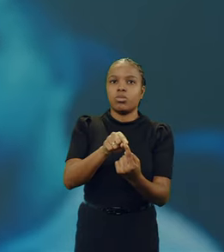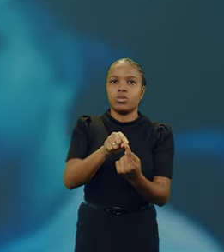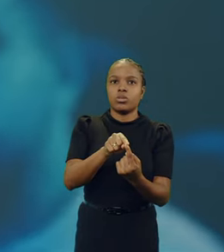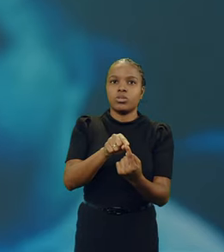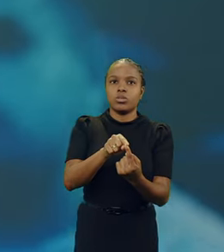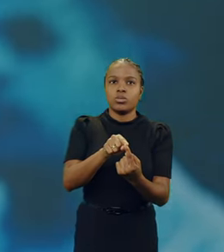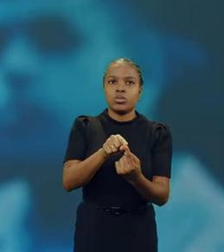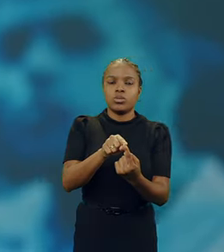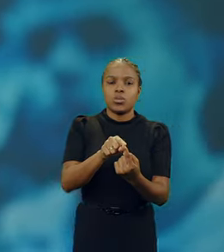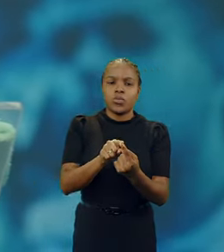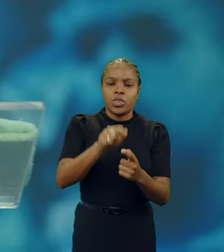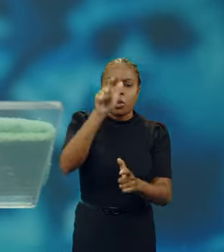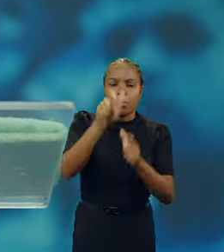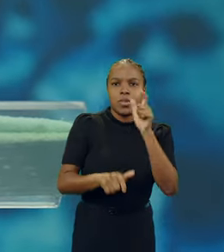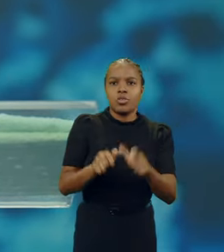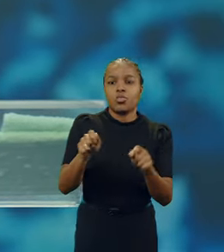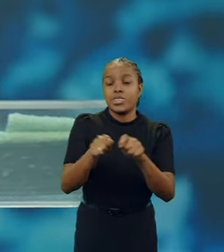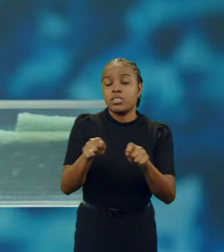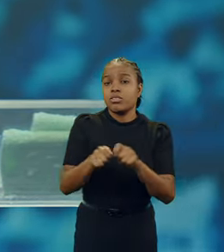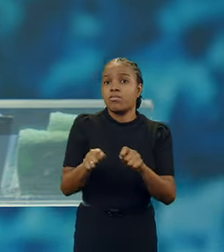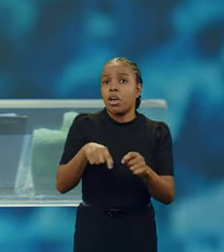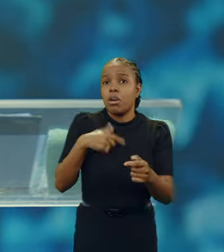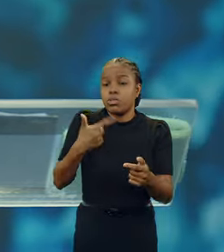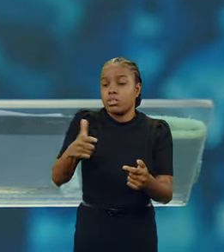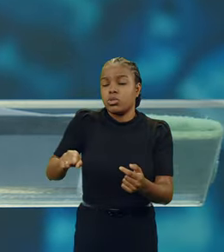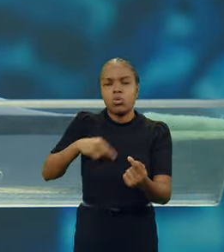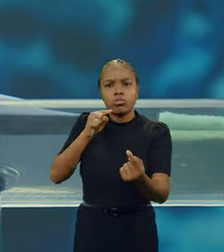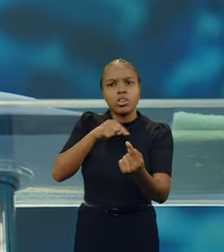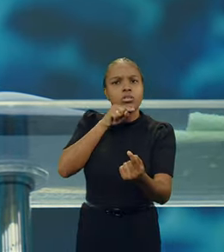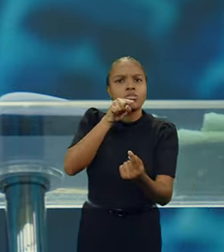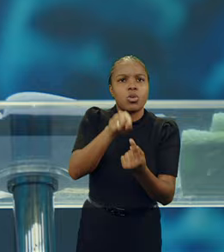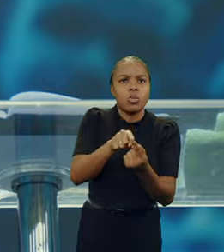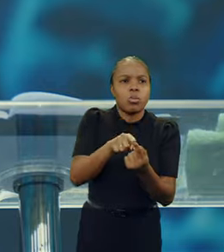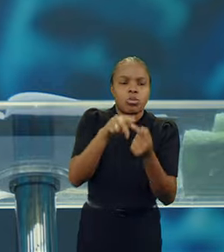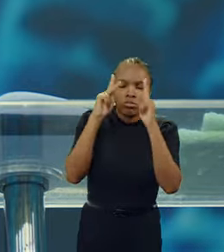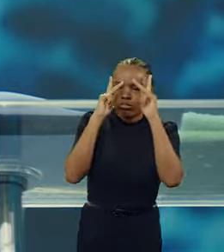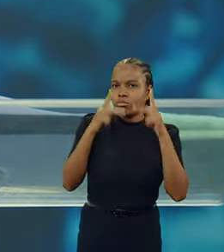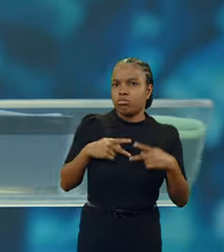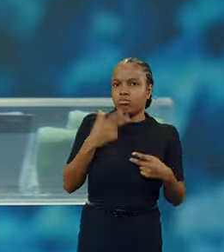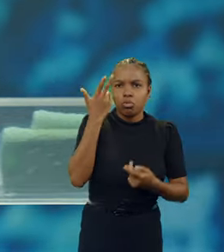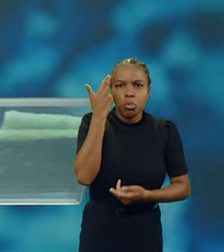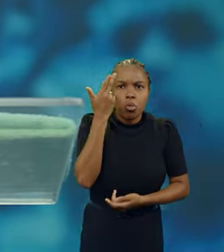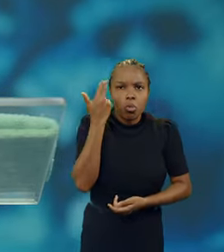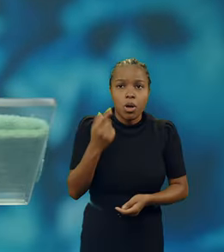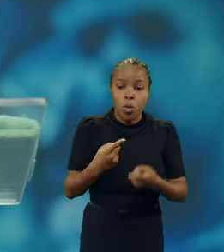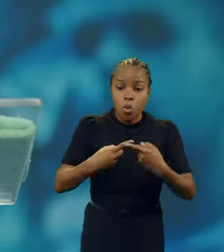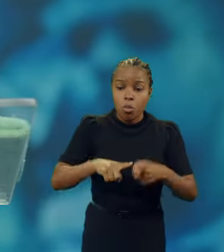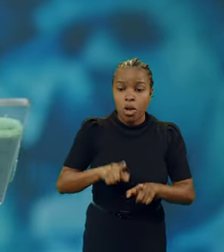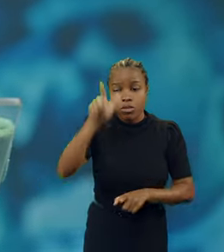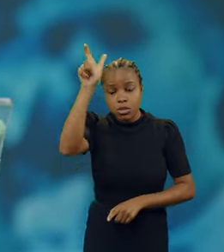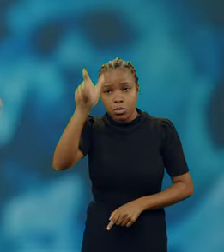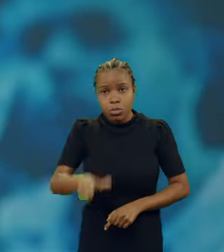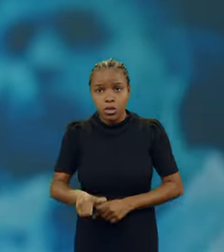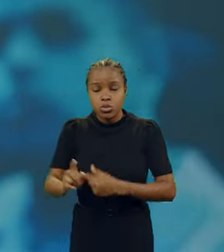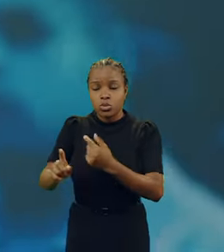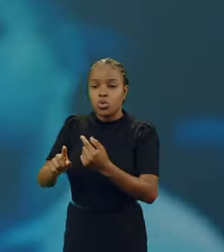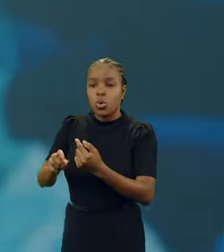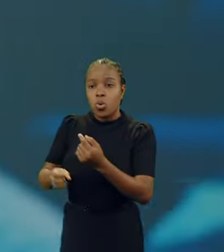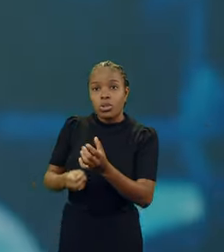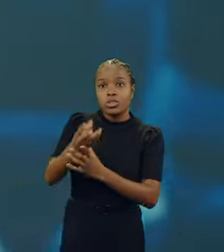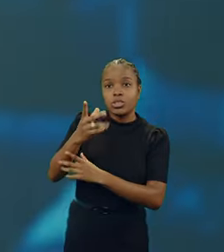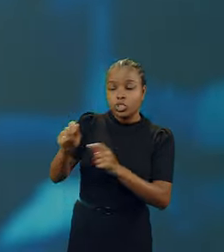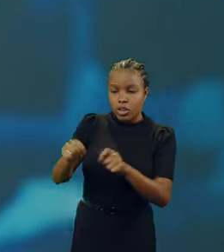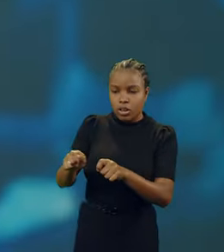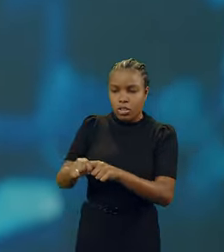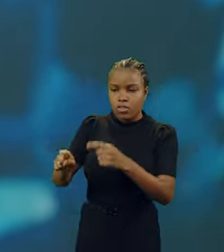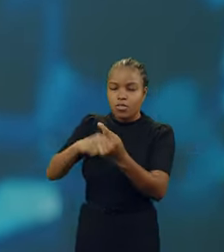Quem gera sem propósito gera segundo a carne, mas quem gera com propósito no tempo de Deus